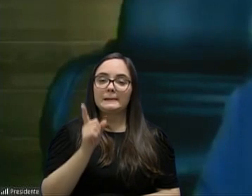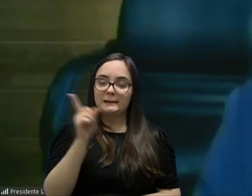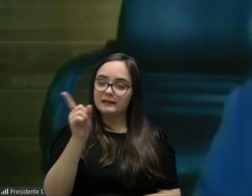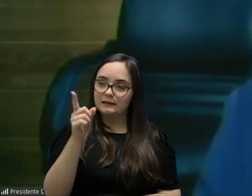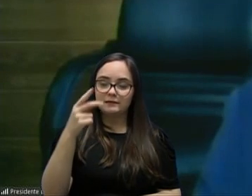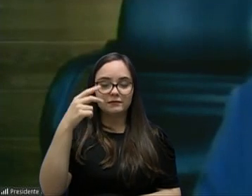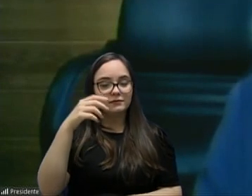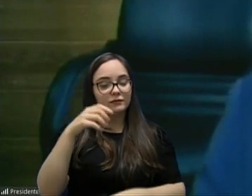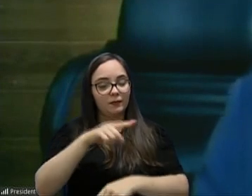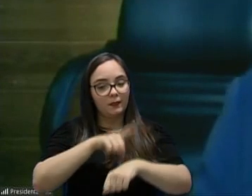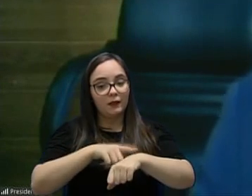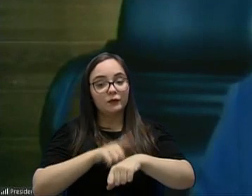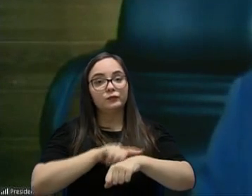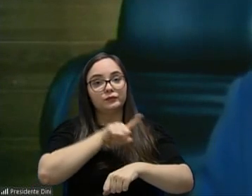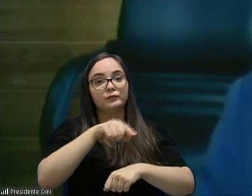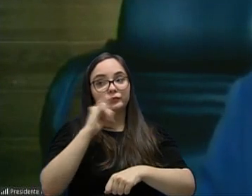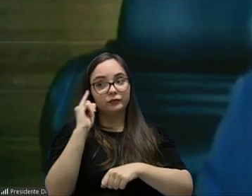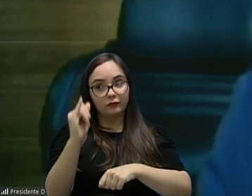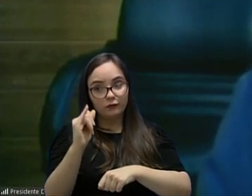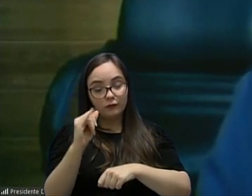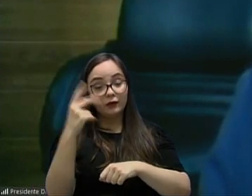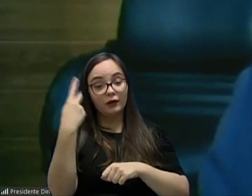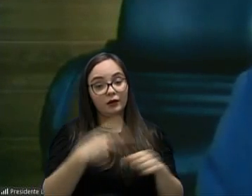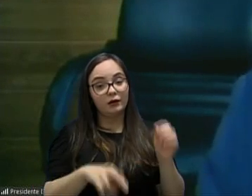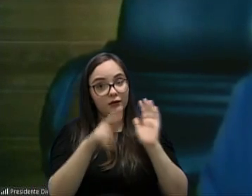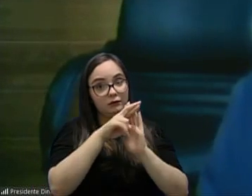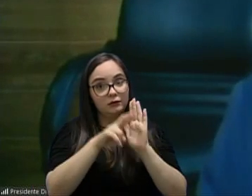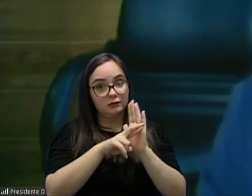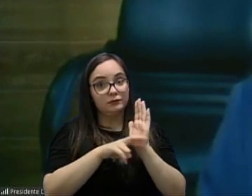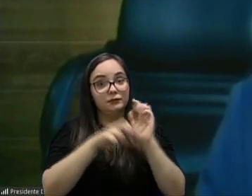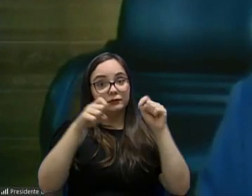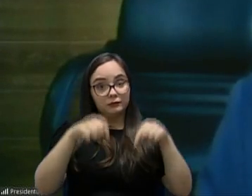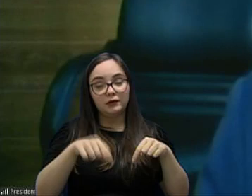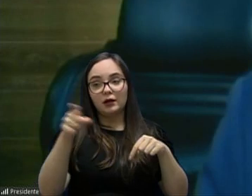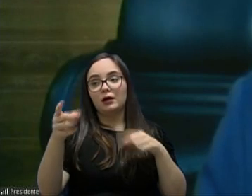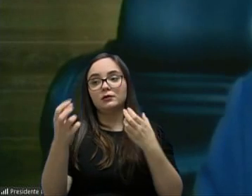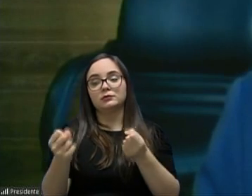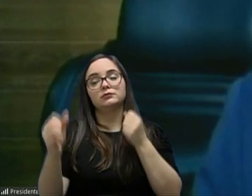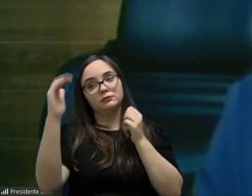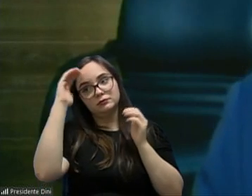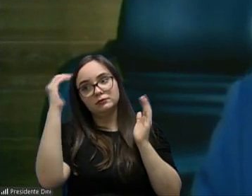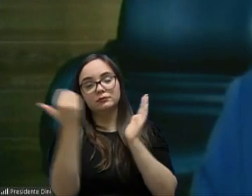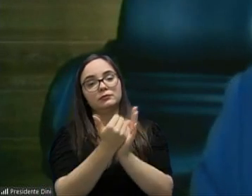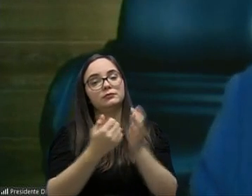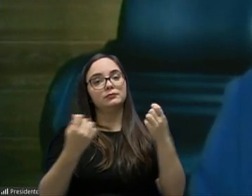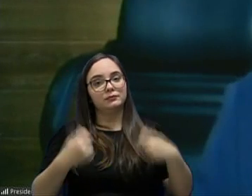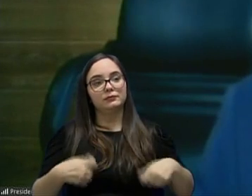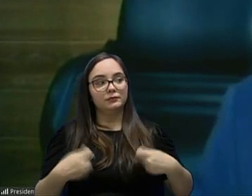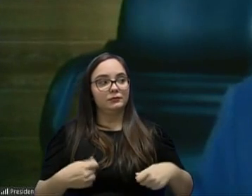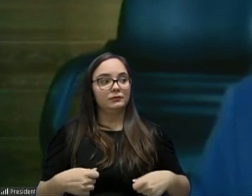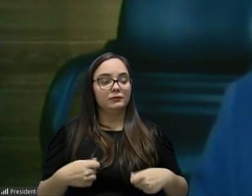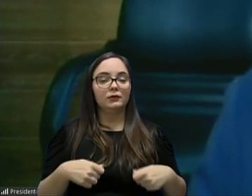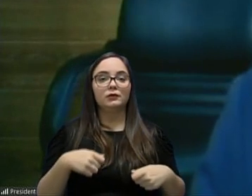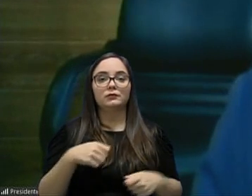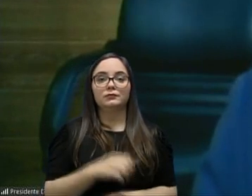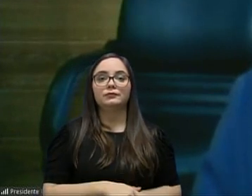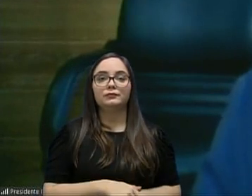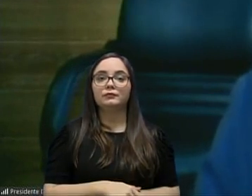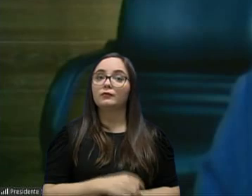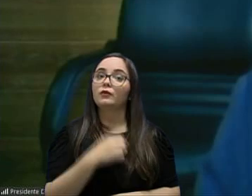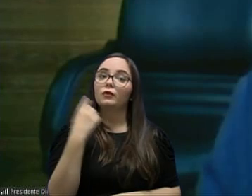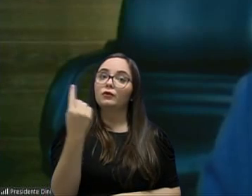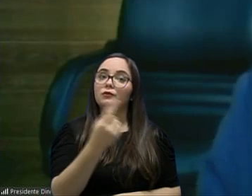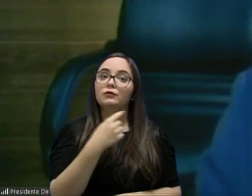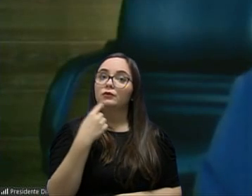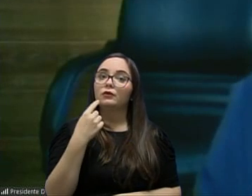em relação ao que dita as regras do Legislativo. E não. Nós não somos reféns do Executivo, nós não